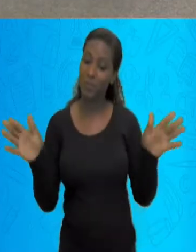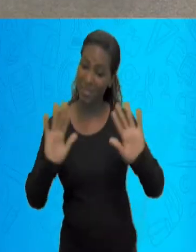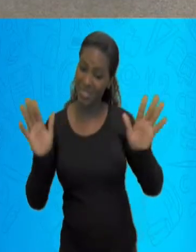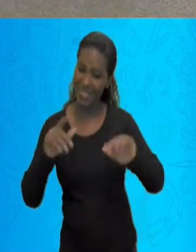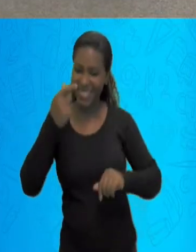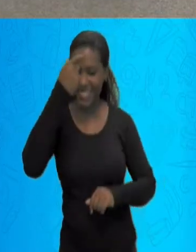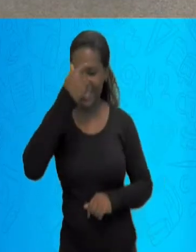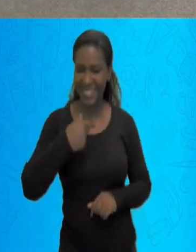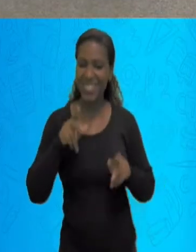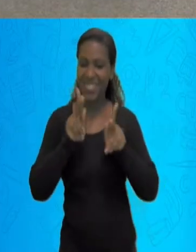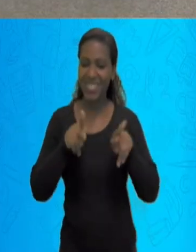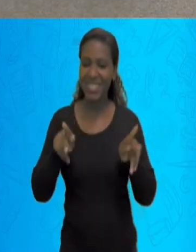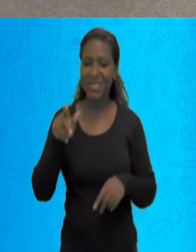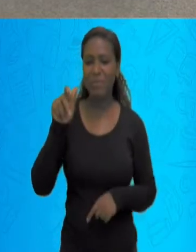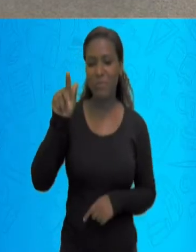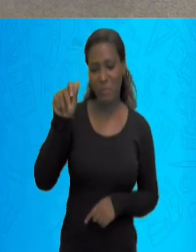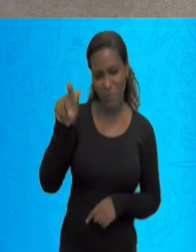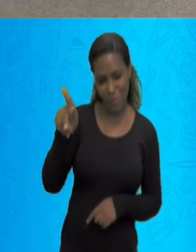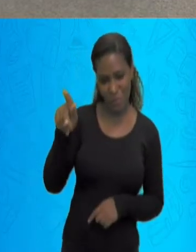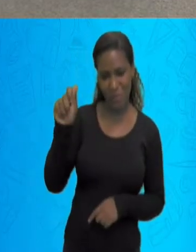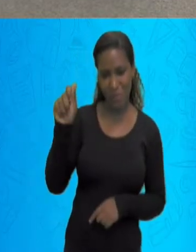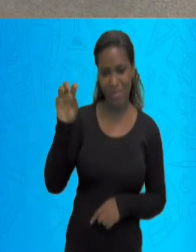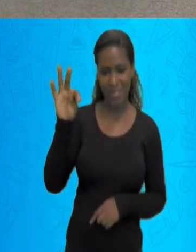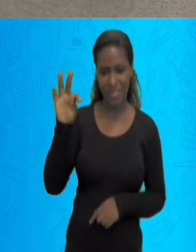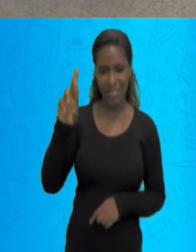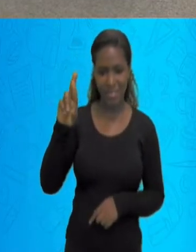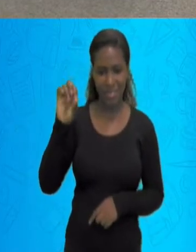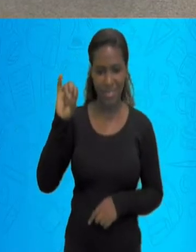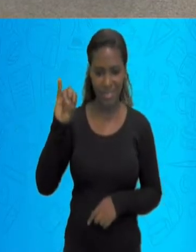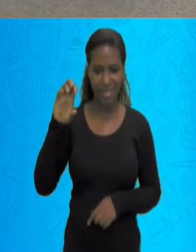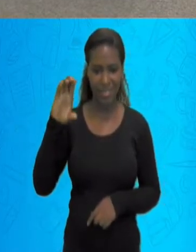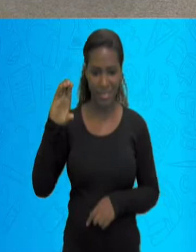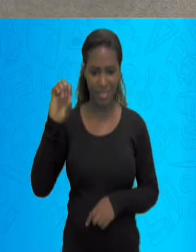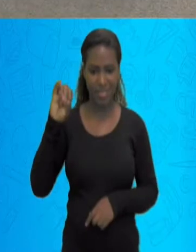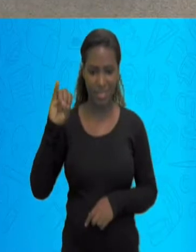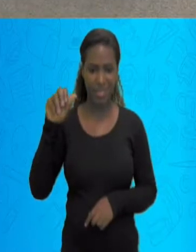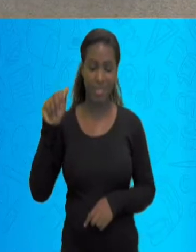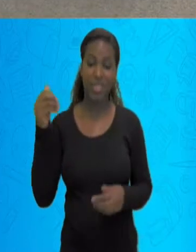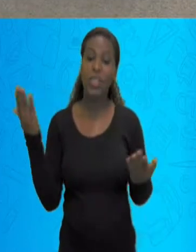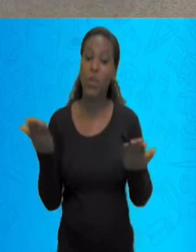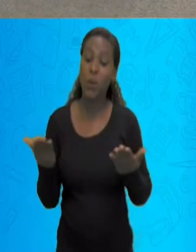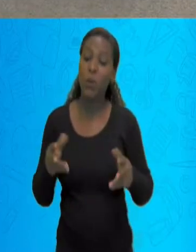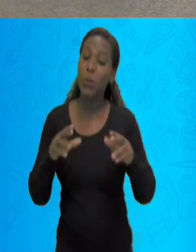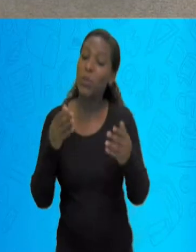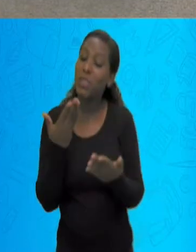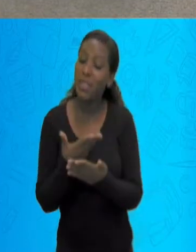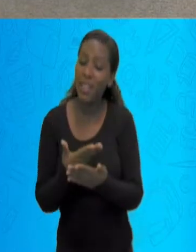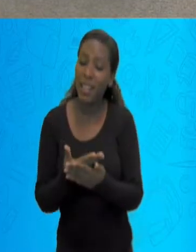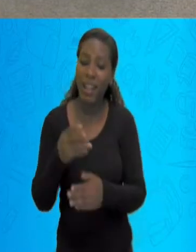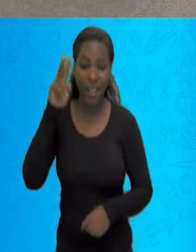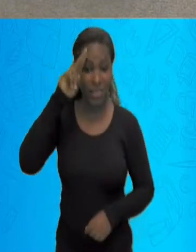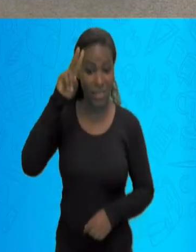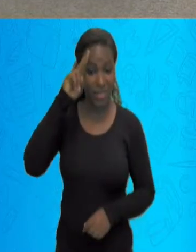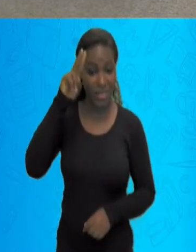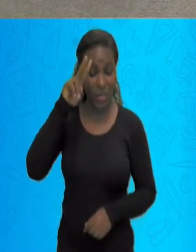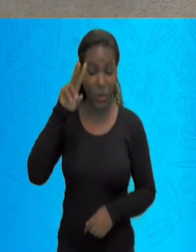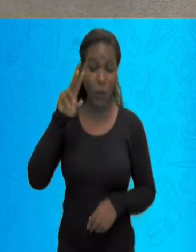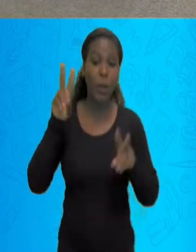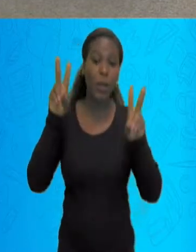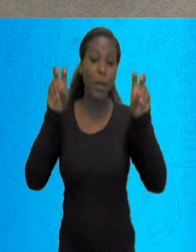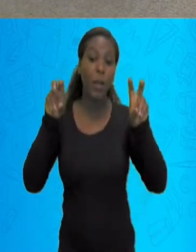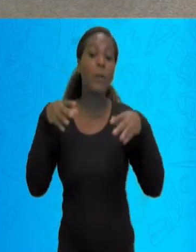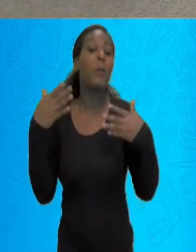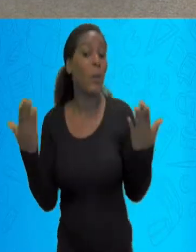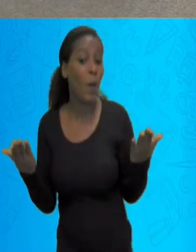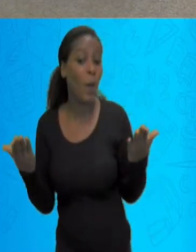Olá, sou a professora Patrícia e na nossa aula de História de hoje vamos falar sobre o tema folclore. Com certeza todos